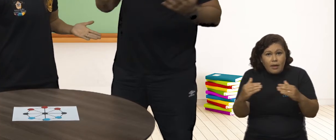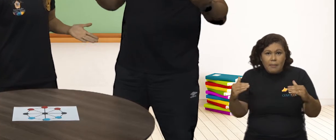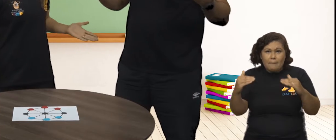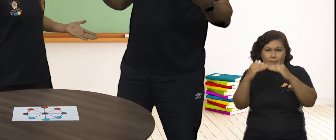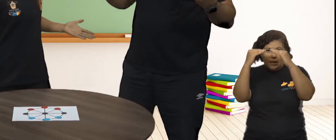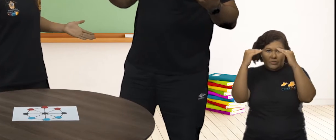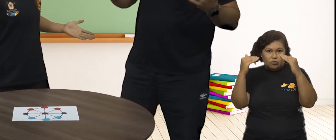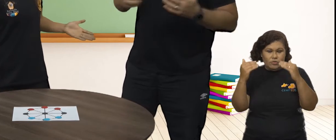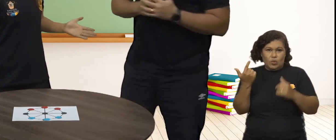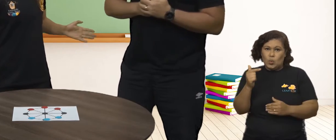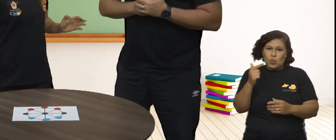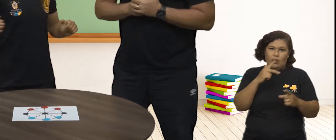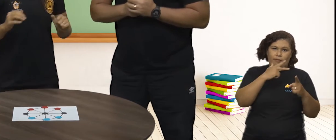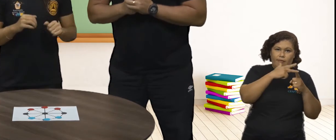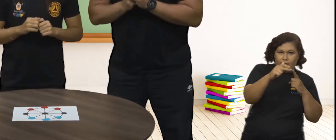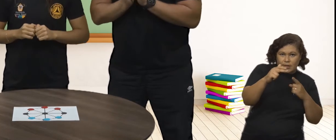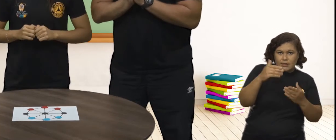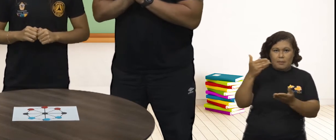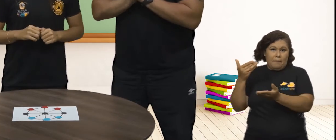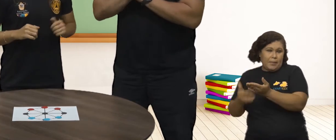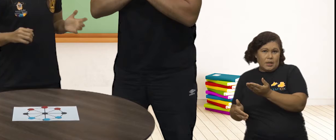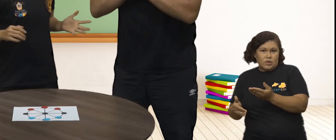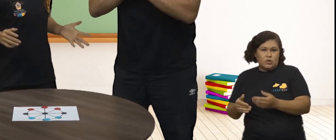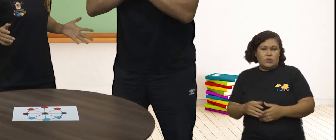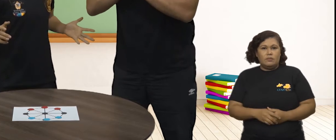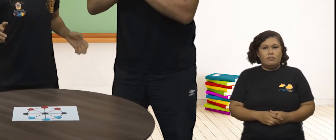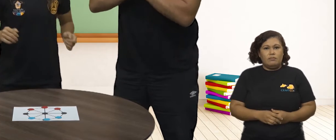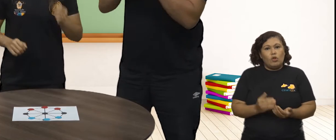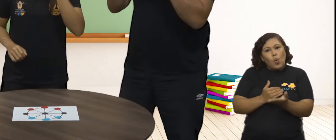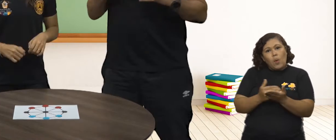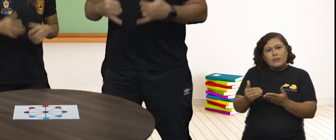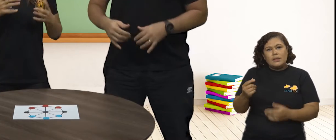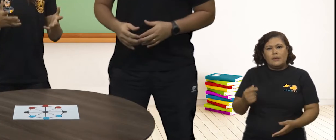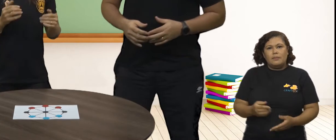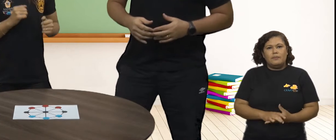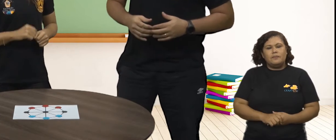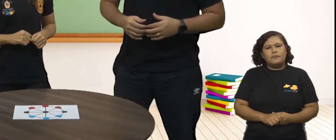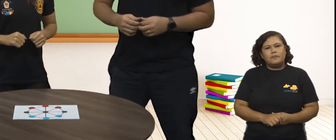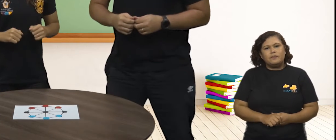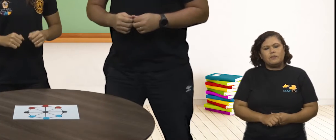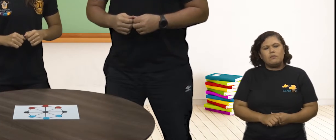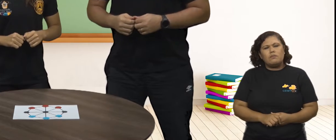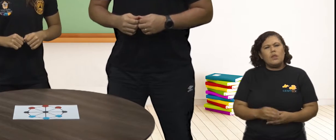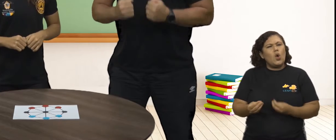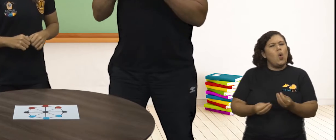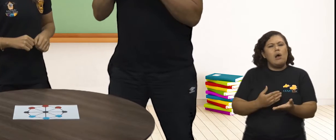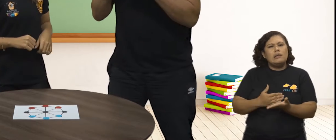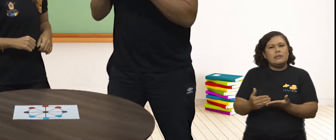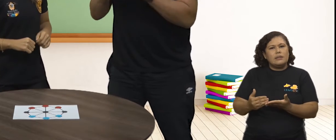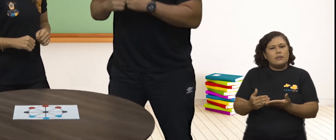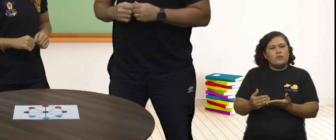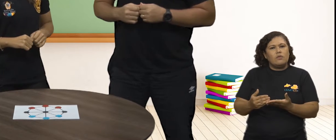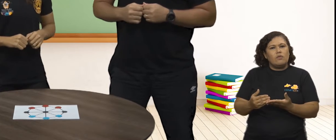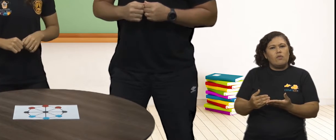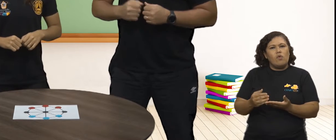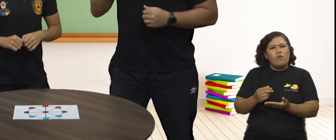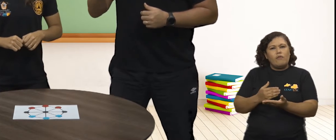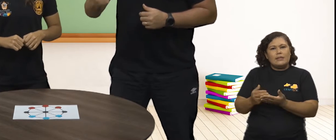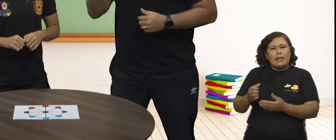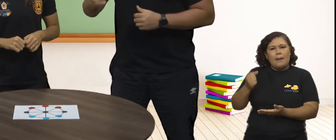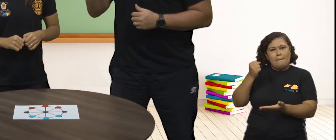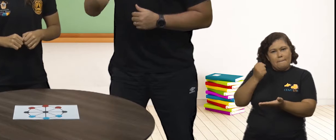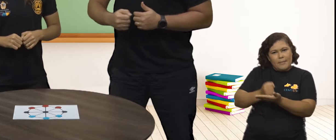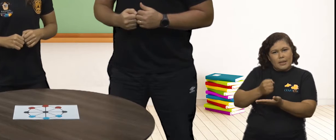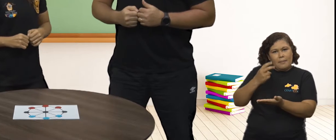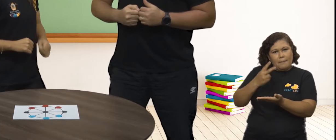Isto é, não tem vencedor e nem perdedor. Então vamos jogar, professor? Para a gente começar a nossa partida, nós vamos fazer pedra, papel,